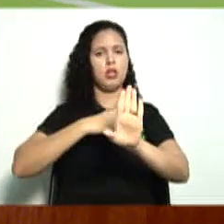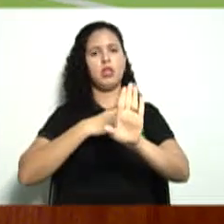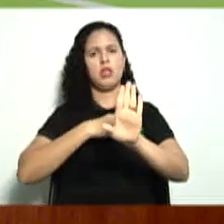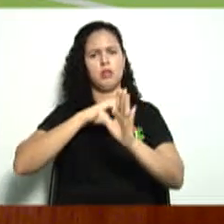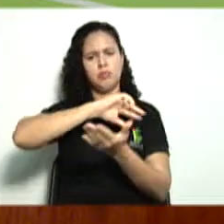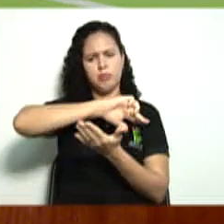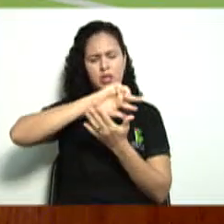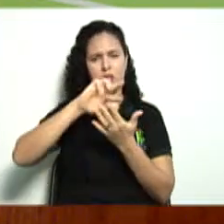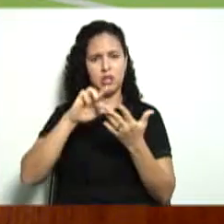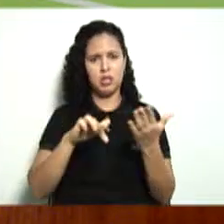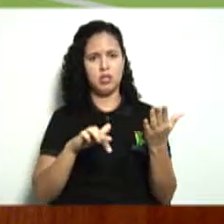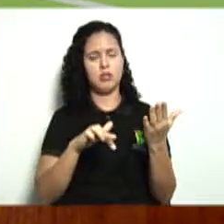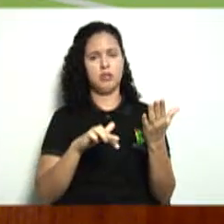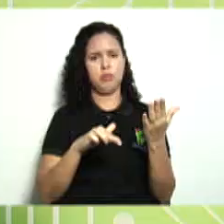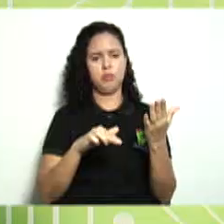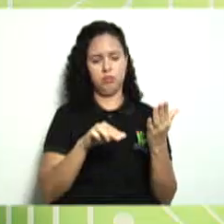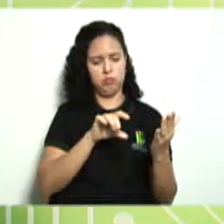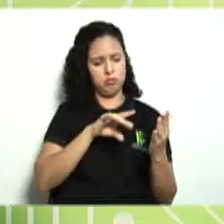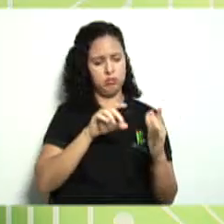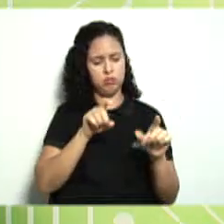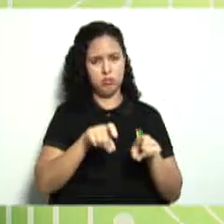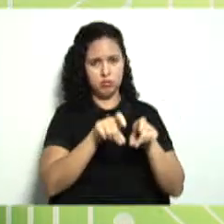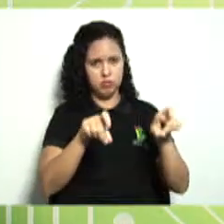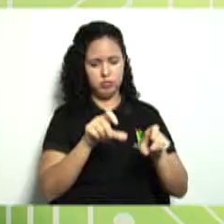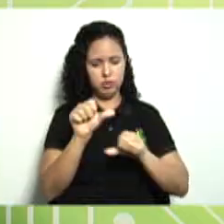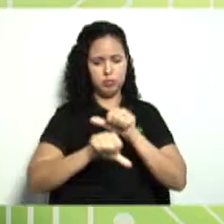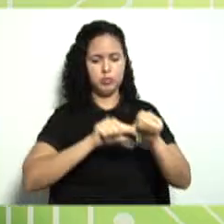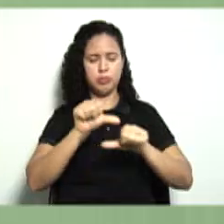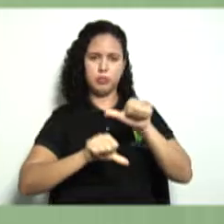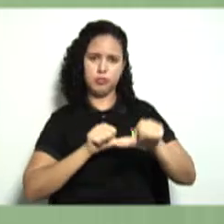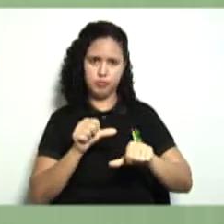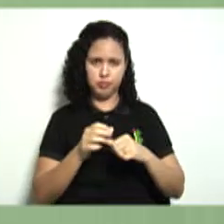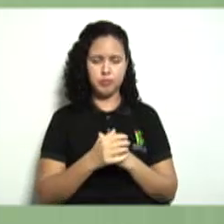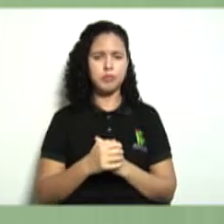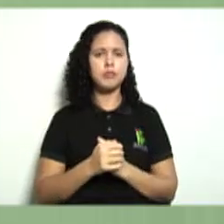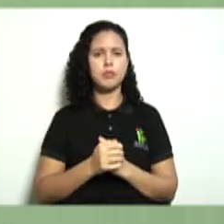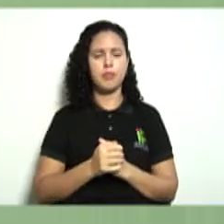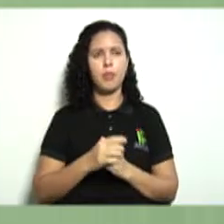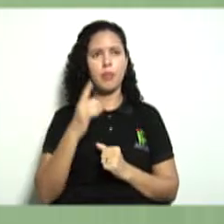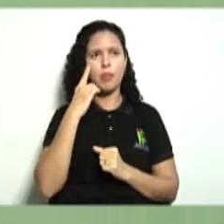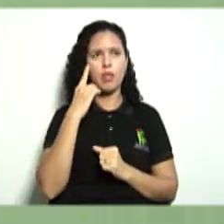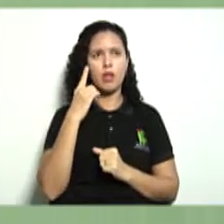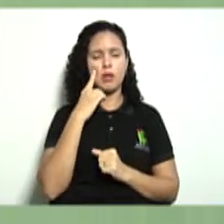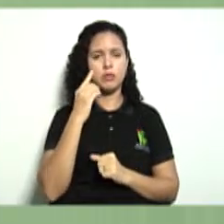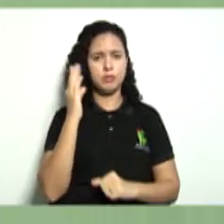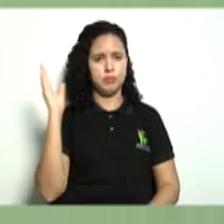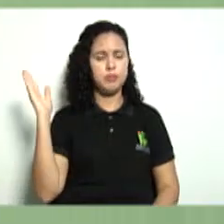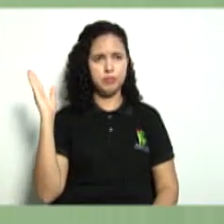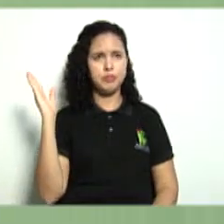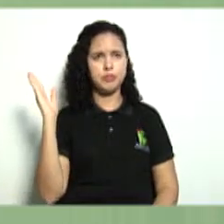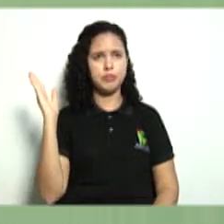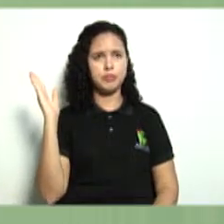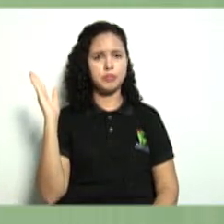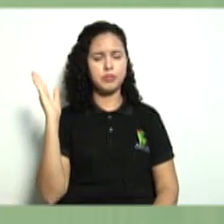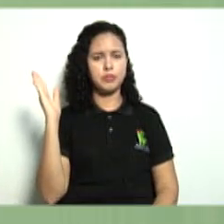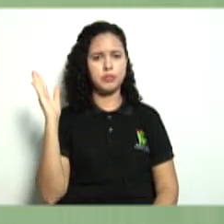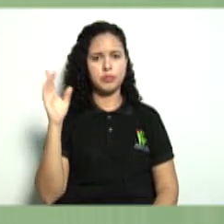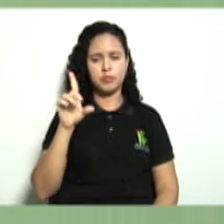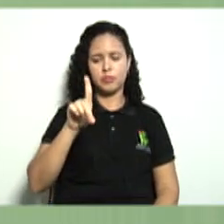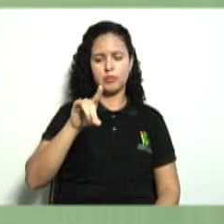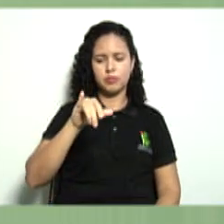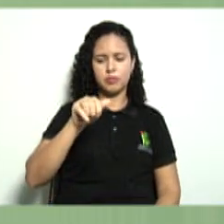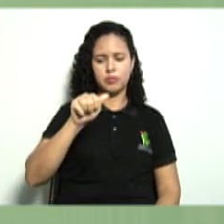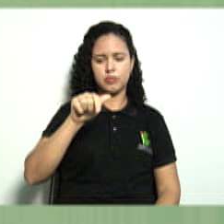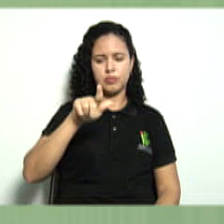computador. É isso aí. Então, assim, aqui tem um diagrama para vocês que a gente mostrou. Ó. O